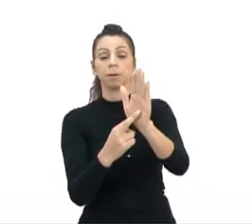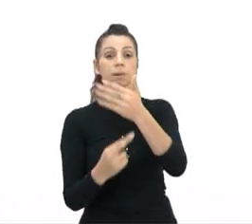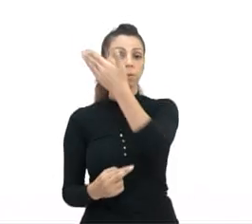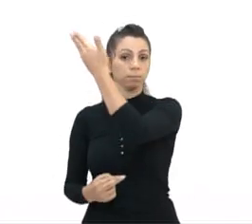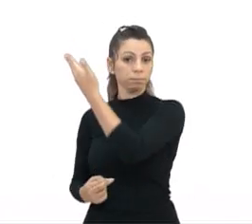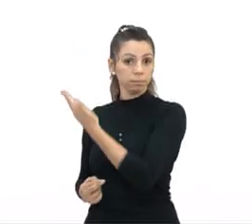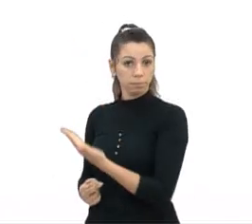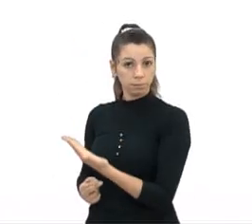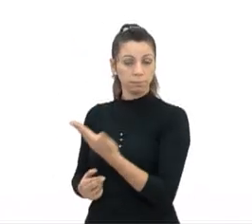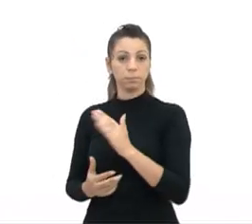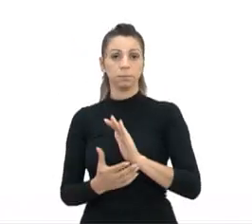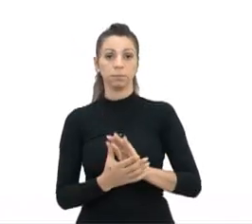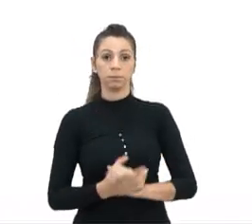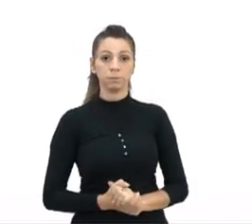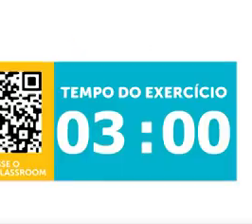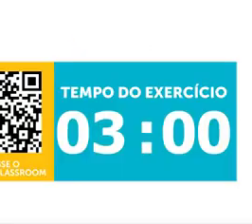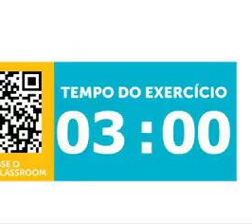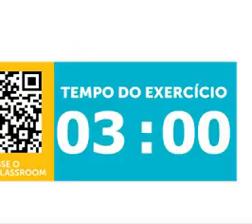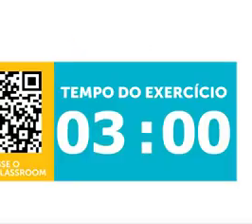expressões.